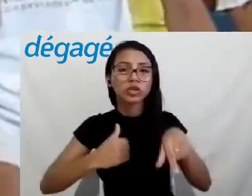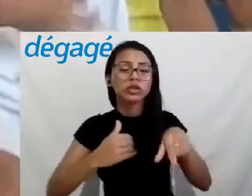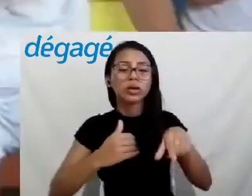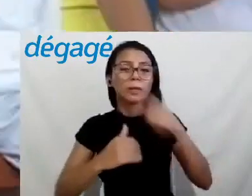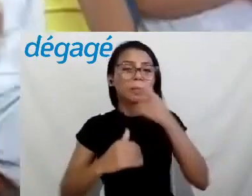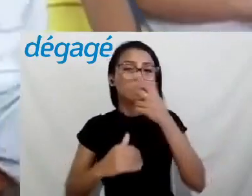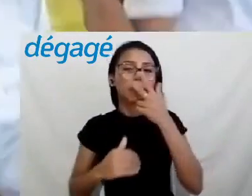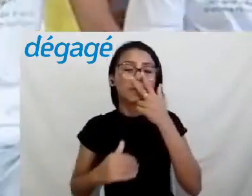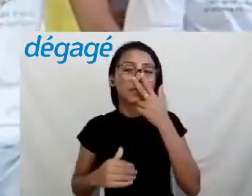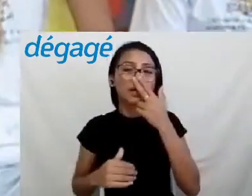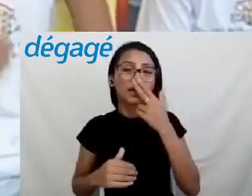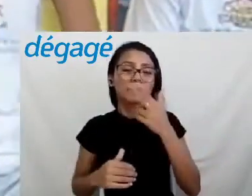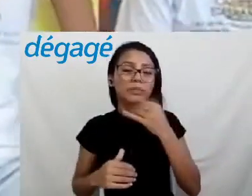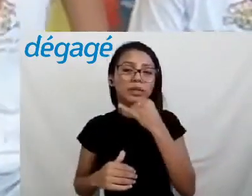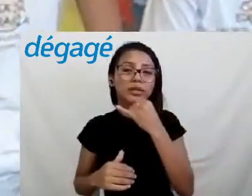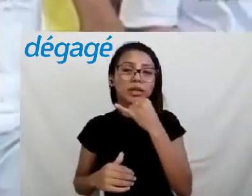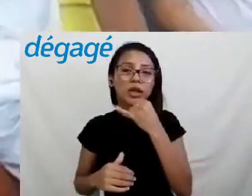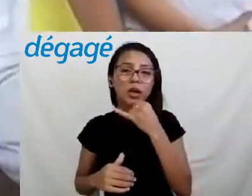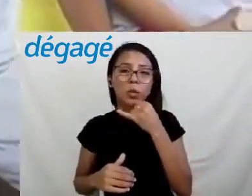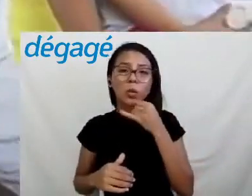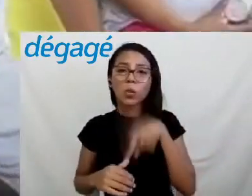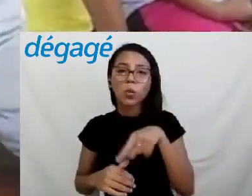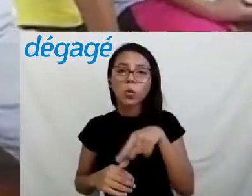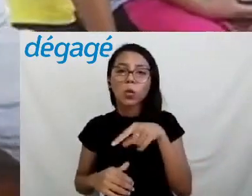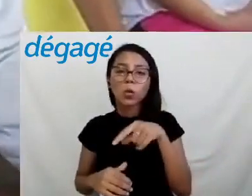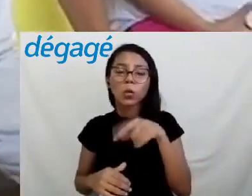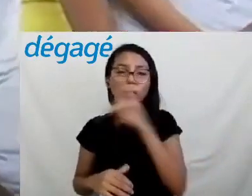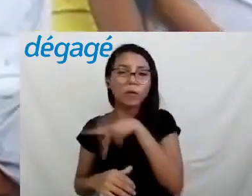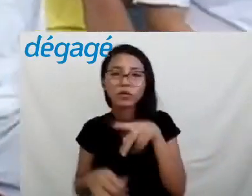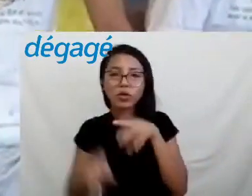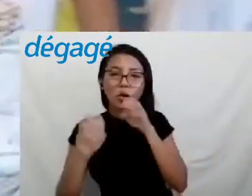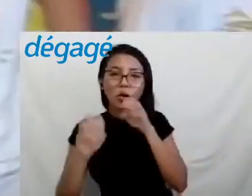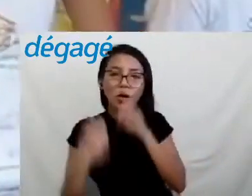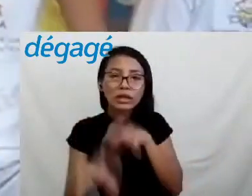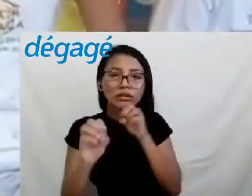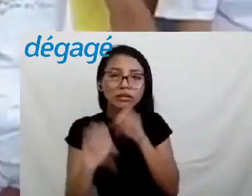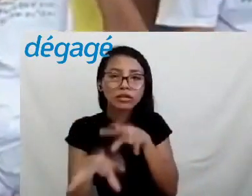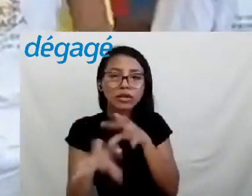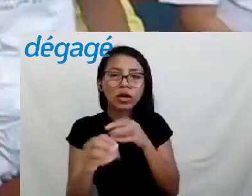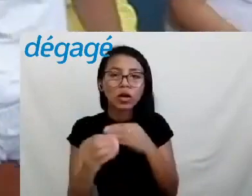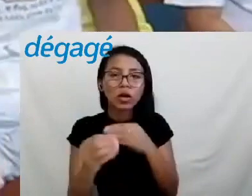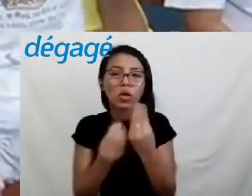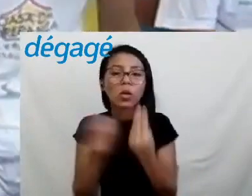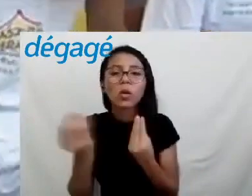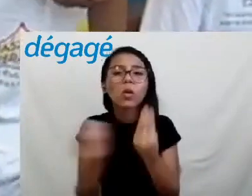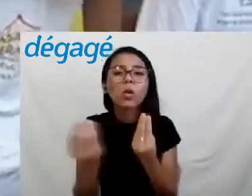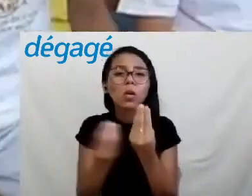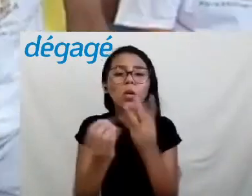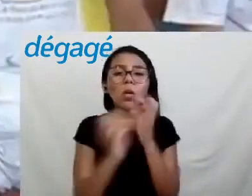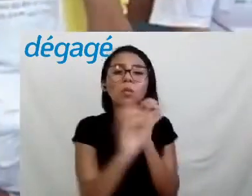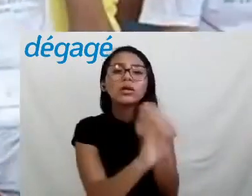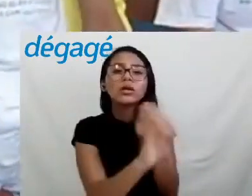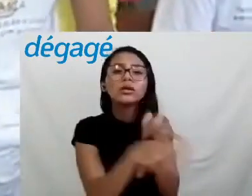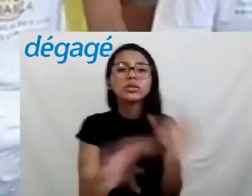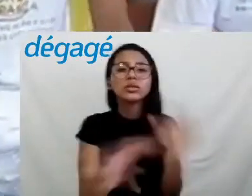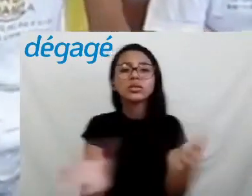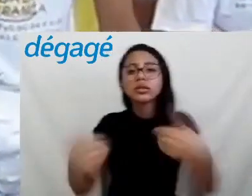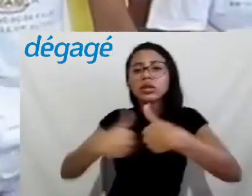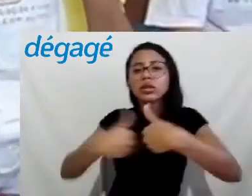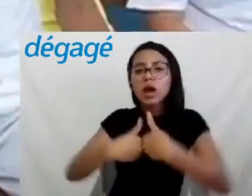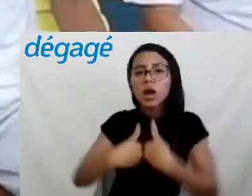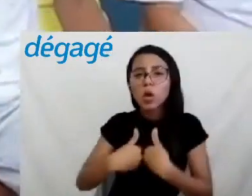às vezes trabalhe com aqueles três elementos que ele mais gosta, o foco de interesse, né? Como se fosse aquele foco de interesse. A música tem tantas formas de